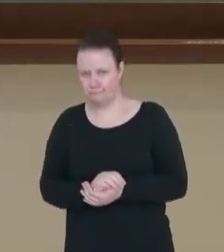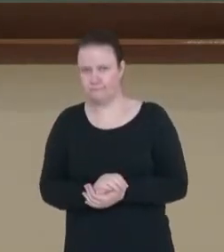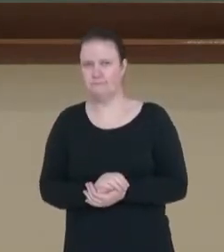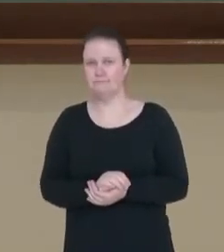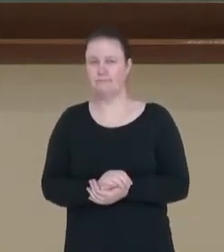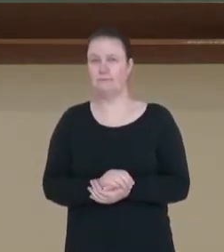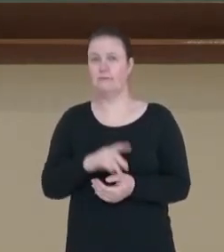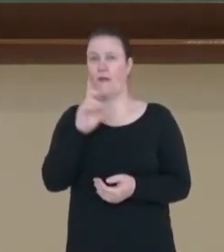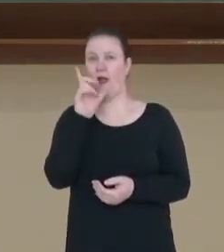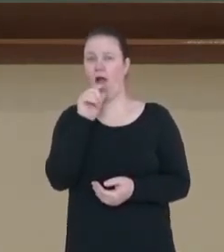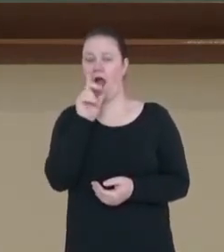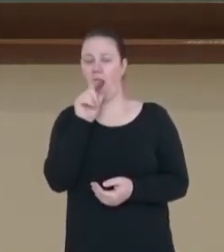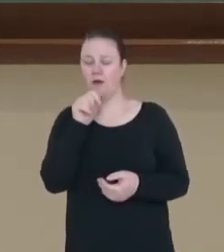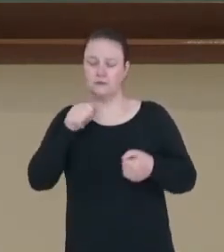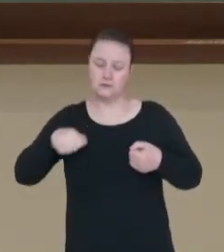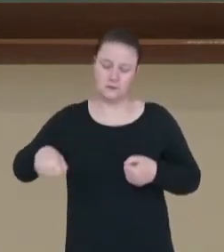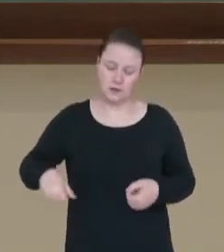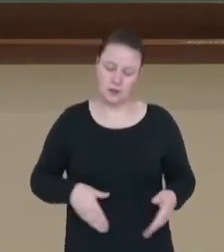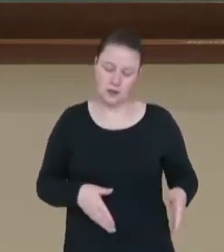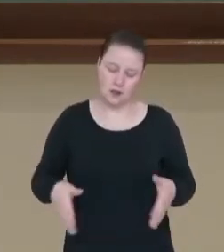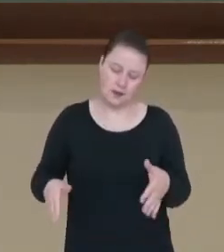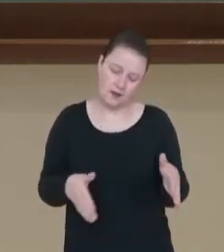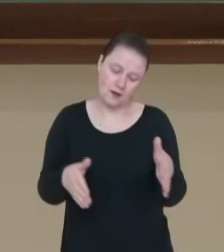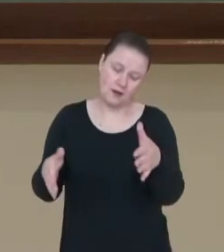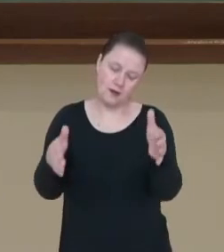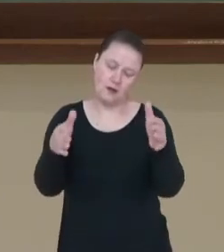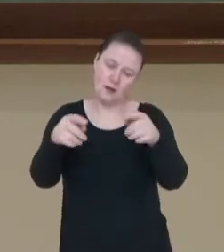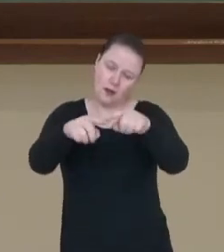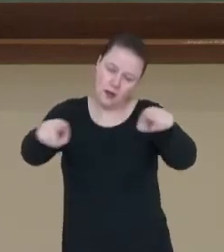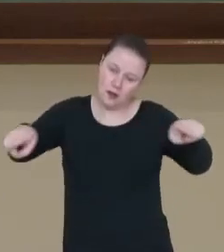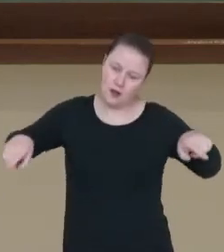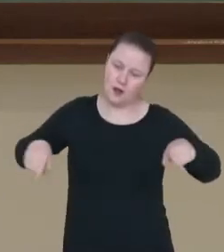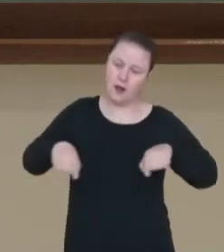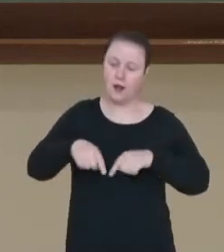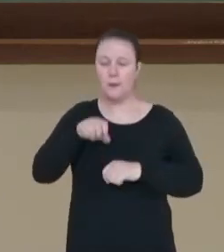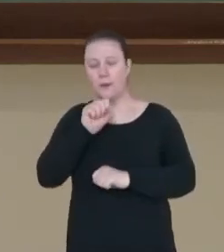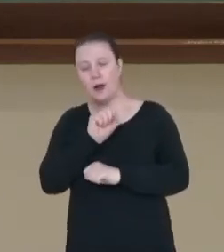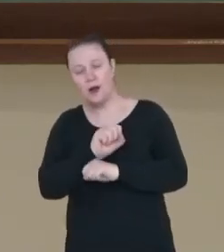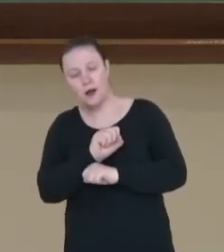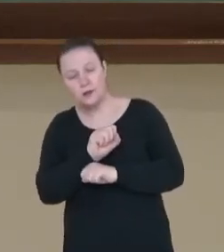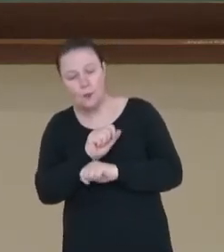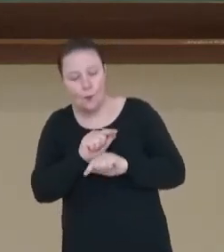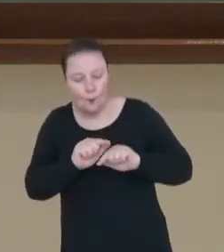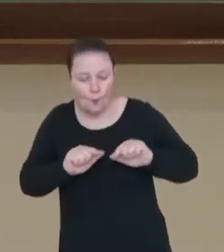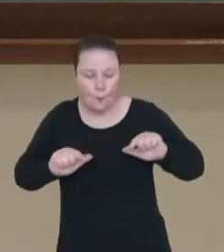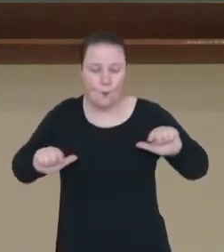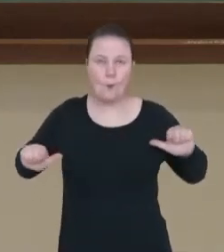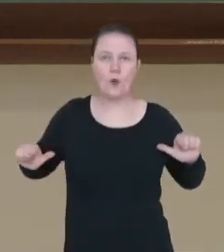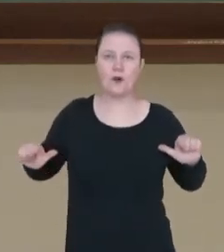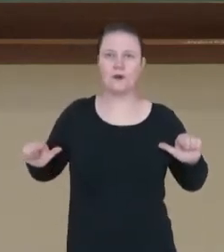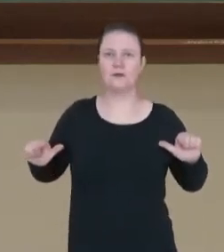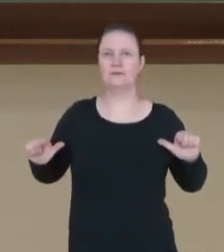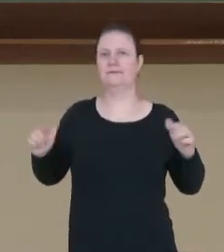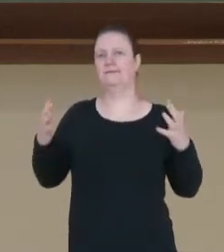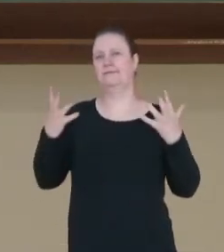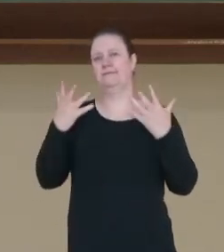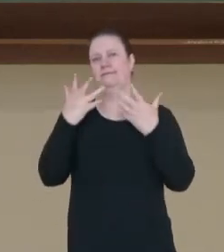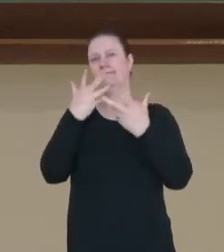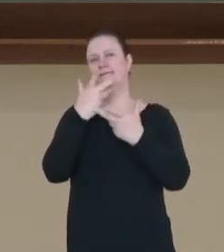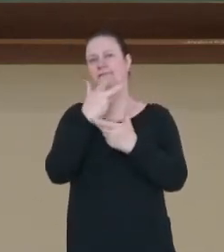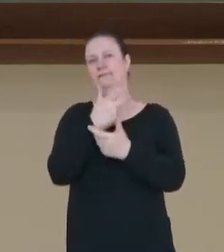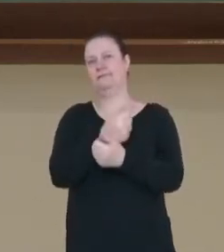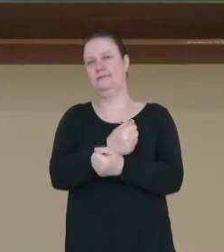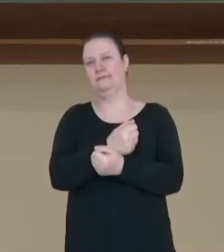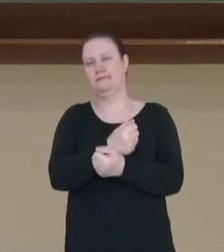Água vertendo, água parada, água cristalina. Entenda-se, né? Esse embriagar